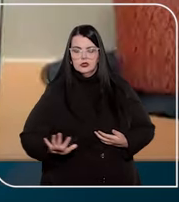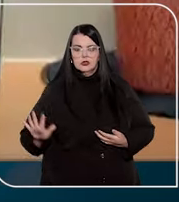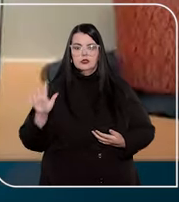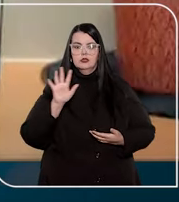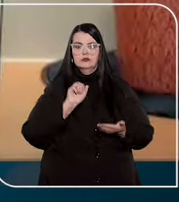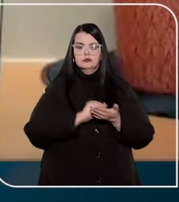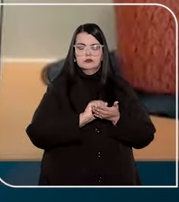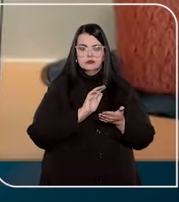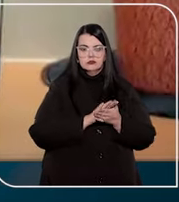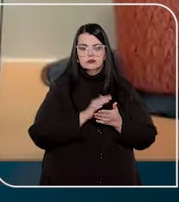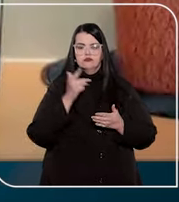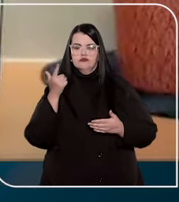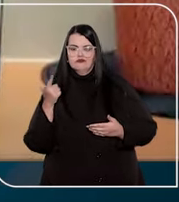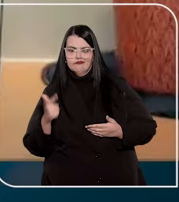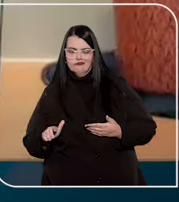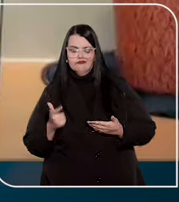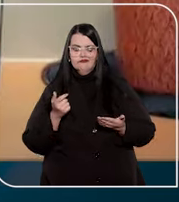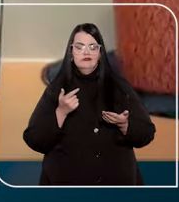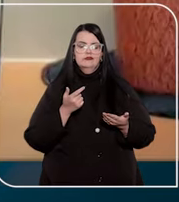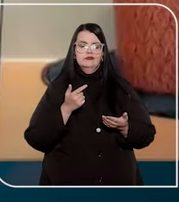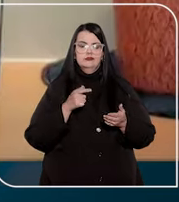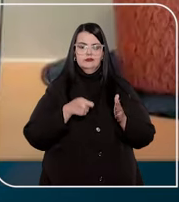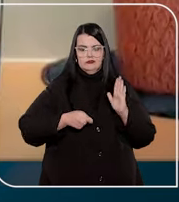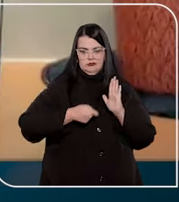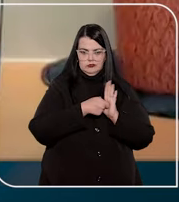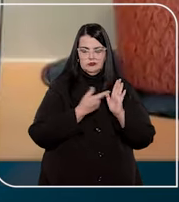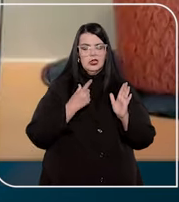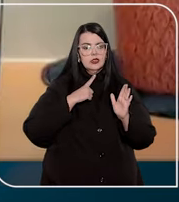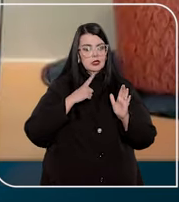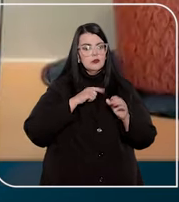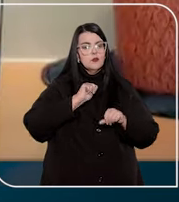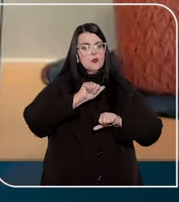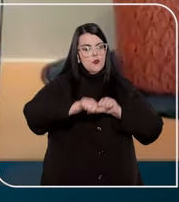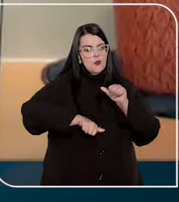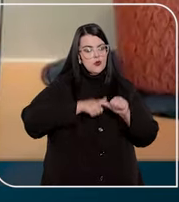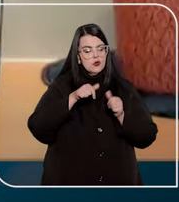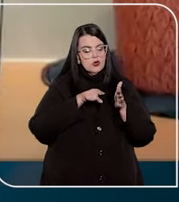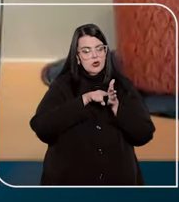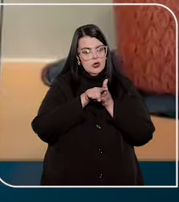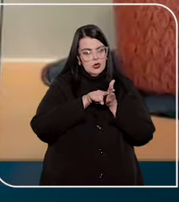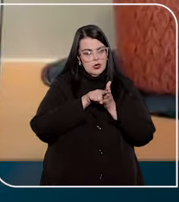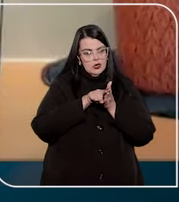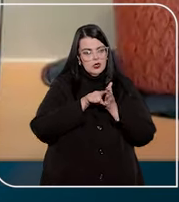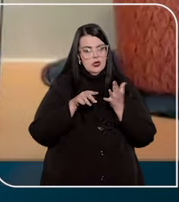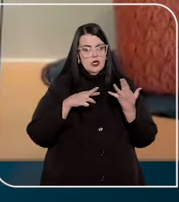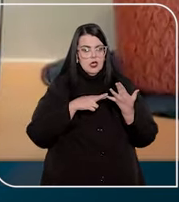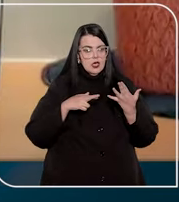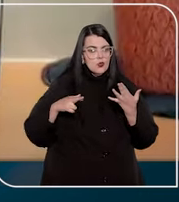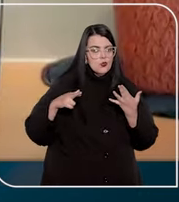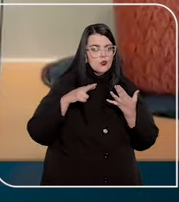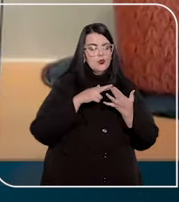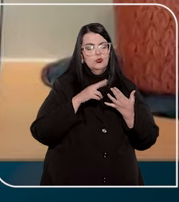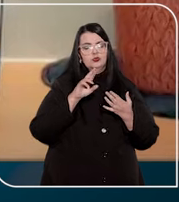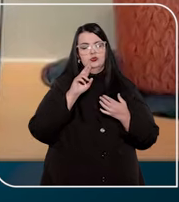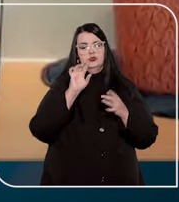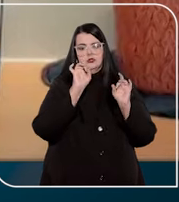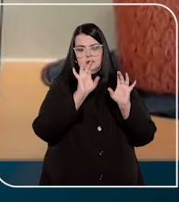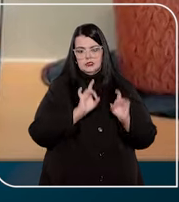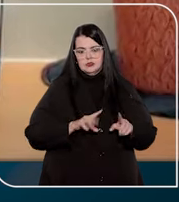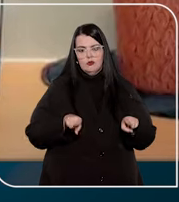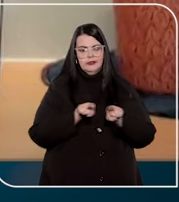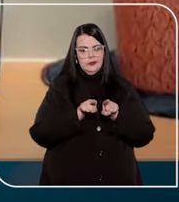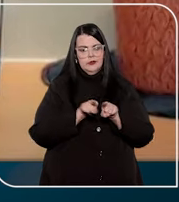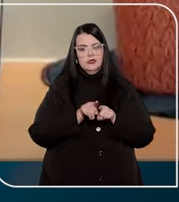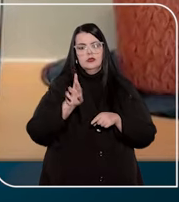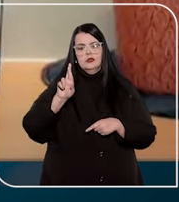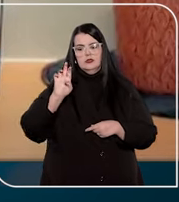dos recursos repetitivos do STJ, houve uma mudança da análise do recurso especial e extraordinário no